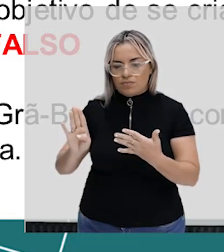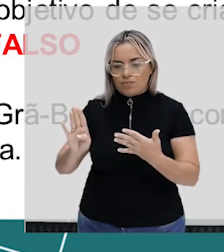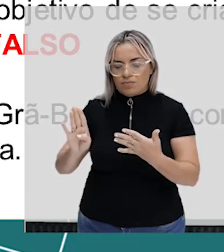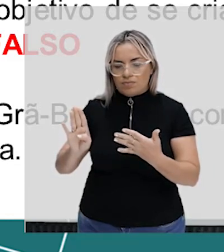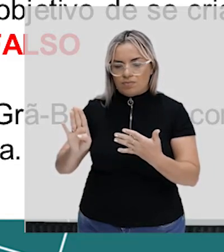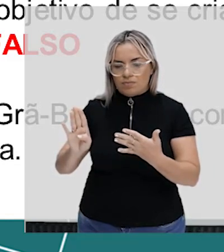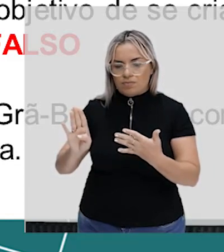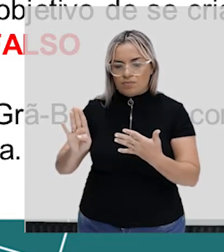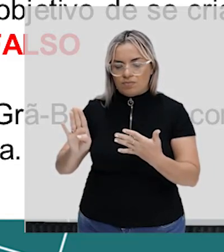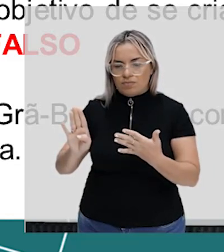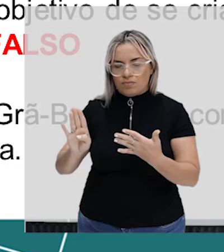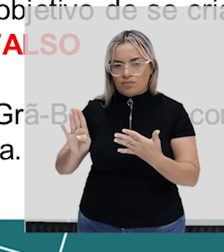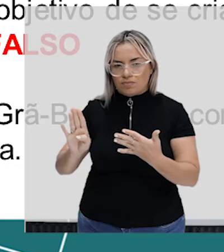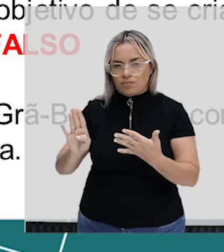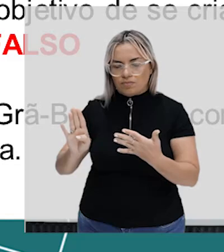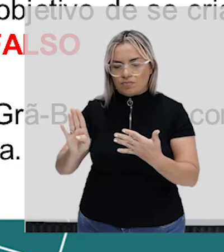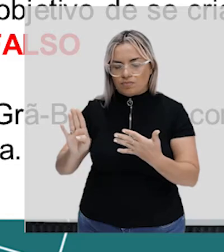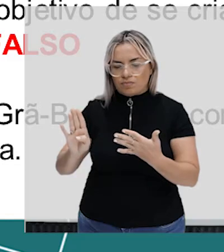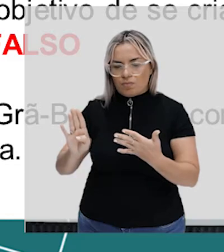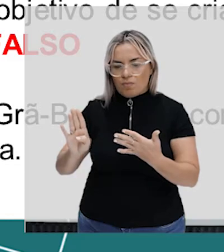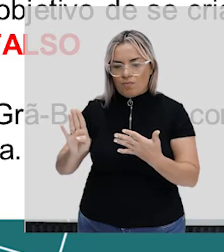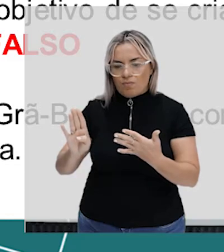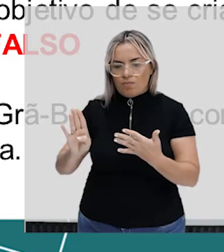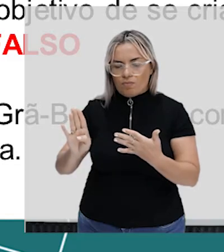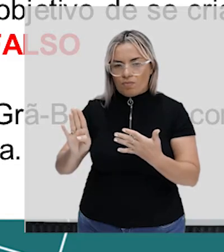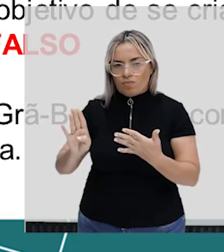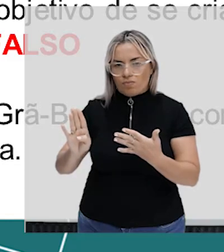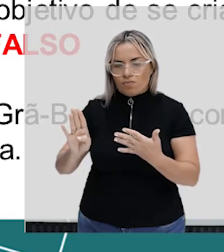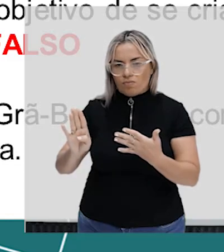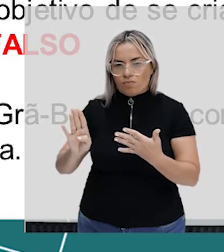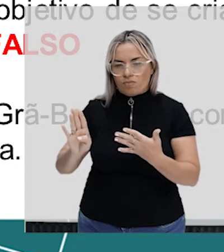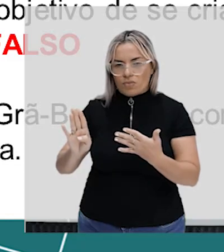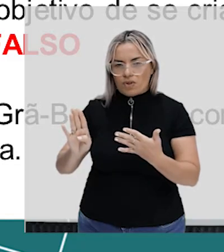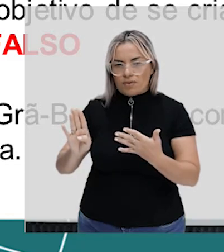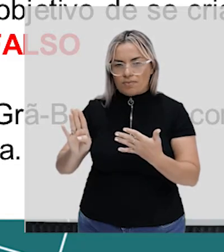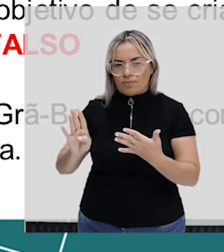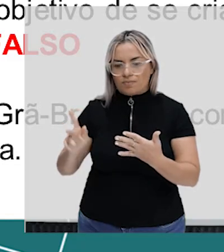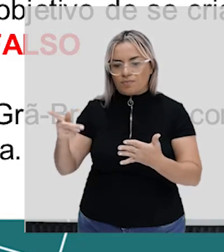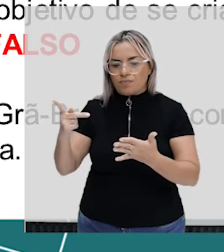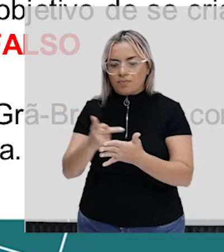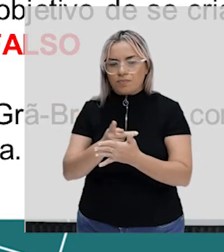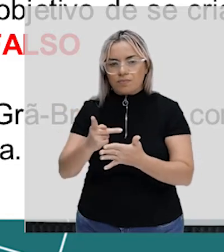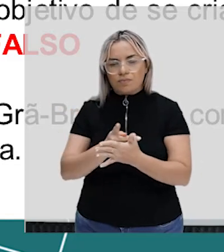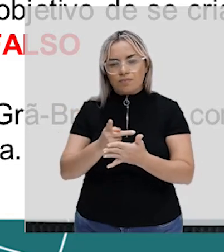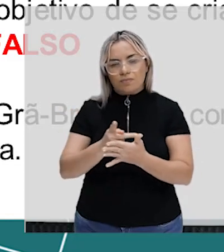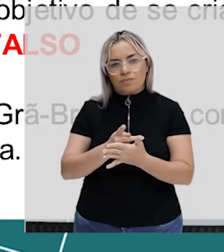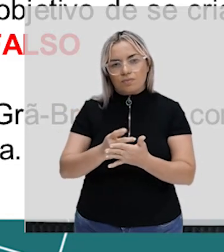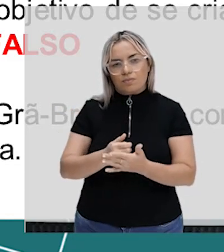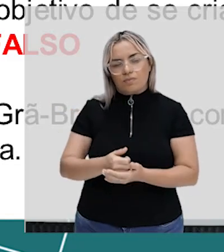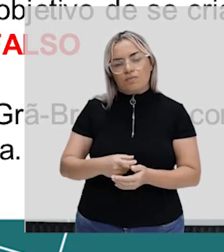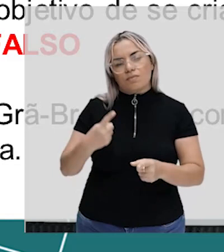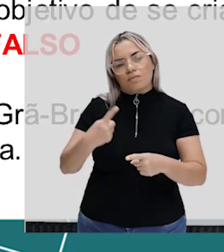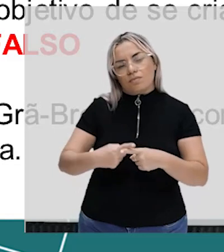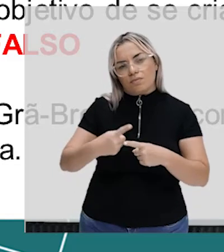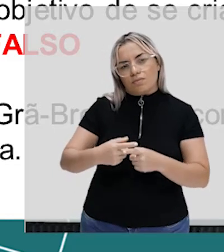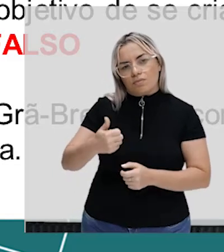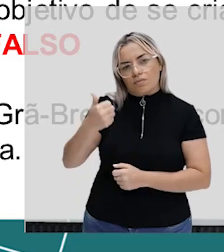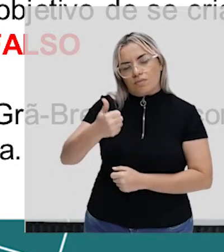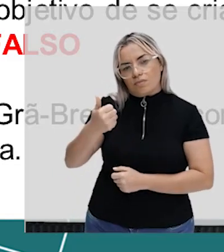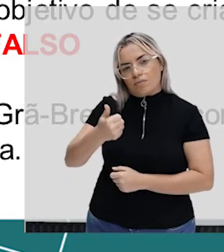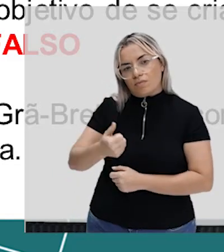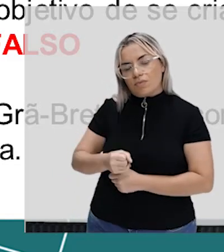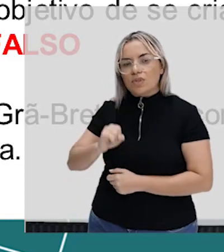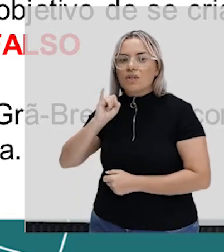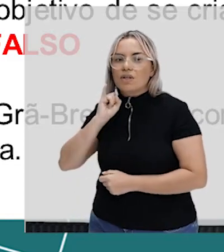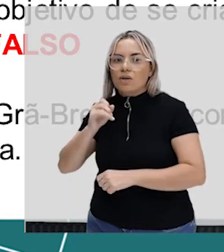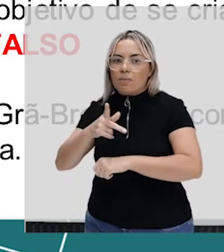integração territorial e econômica. Gente, isso está errado. Tá certo? Primeiramente, a Irlanda do Norte ela